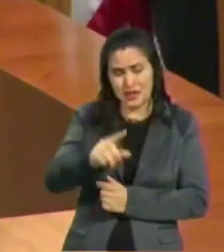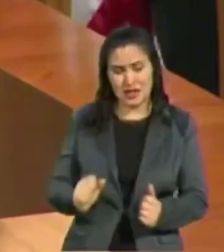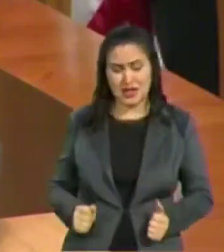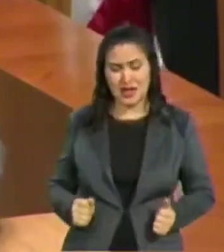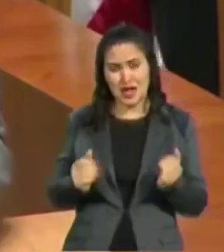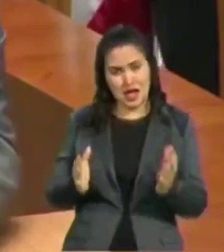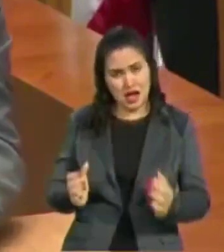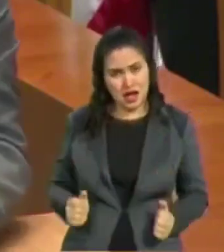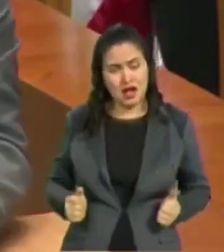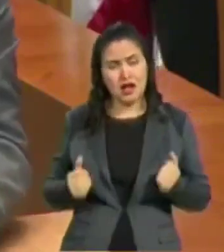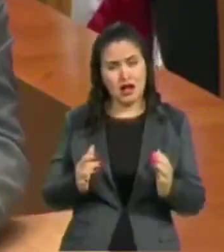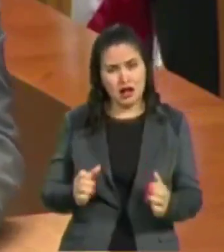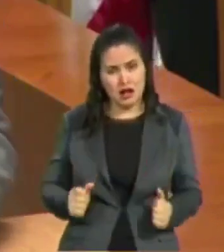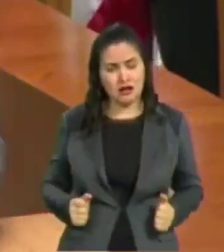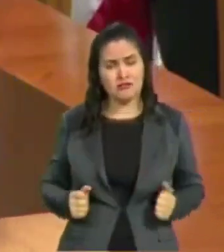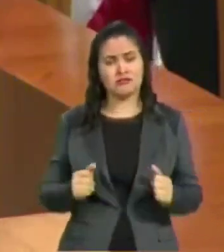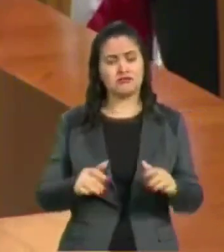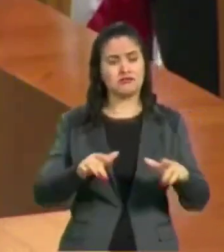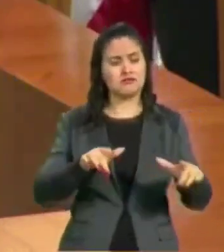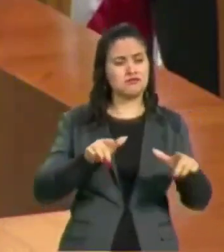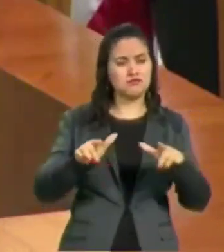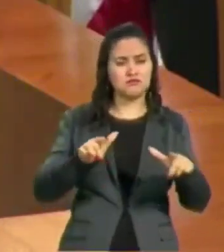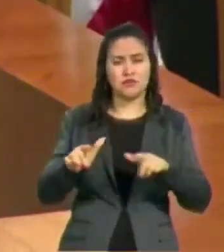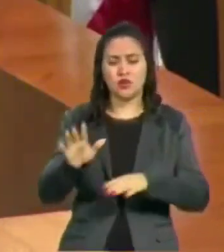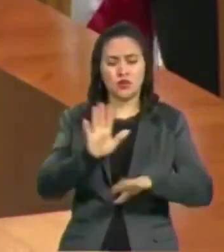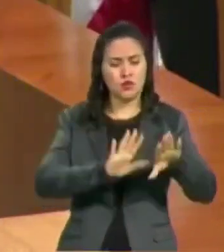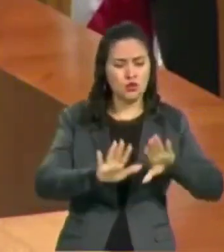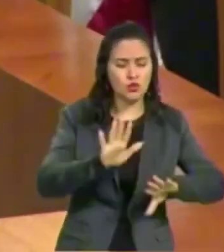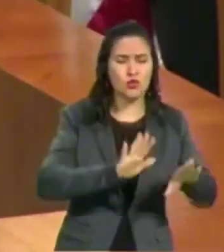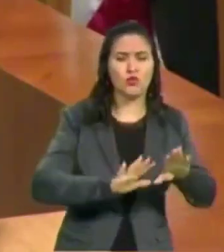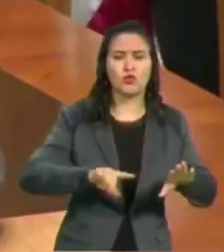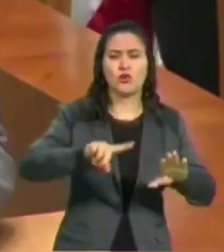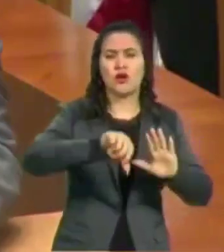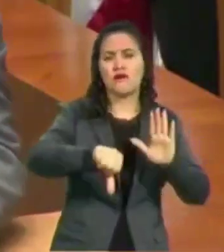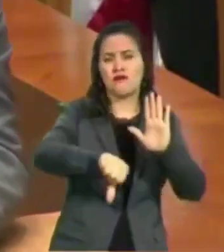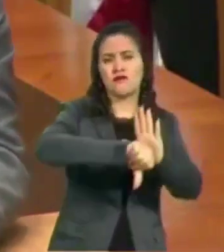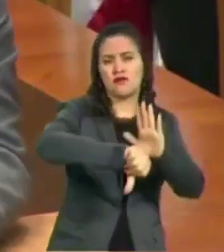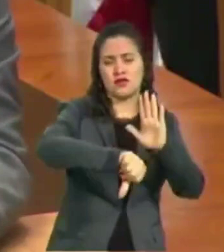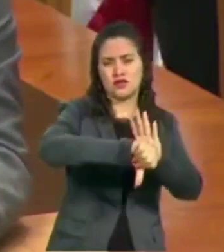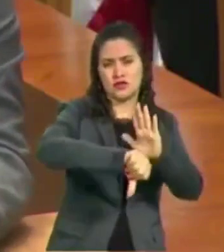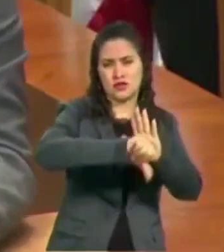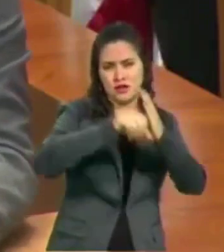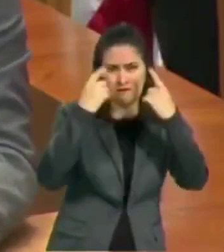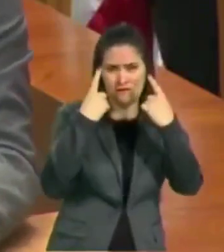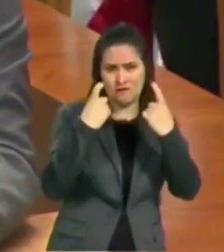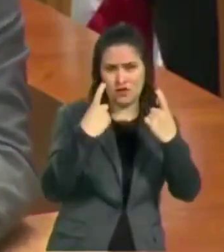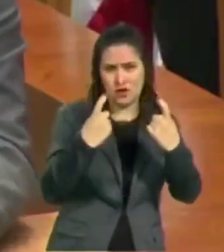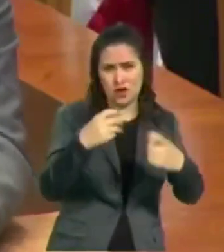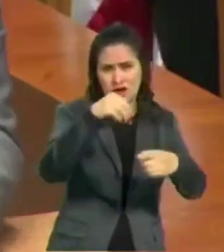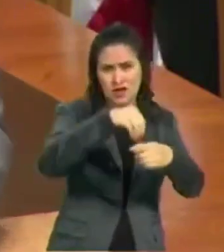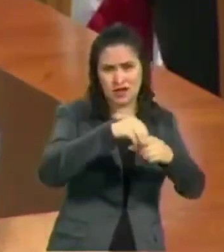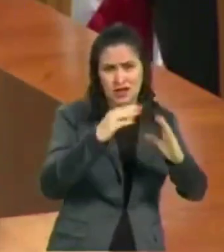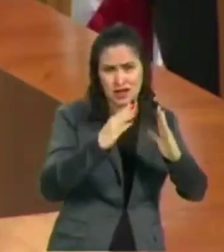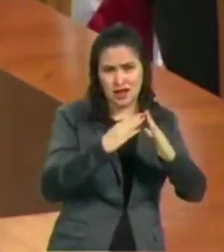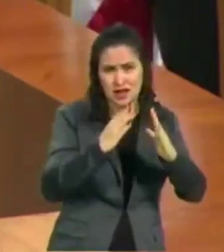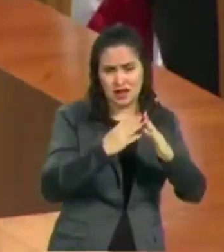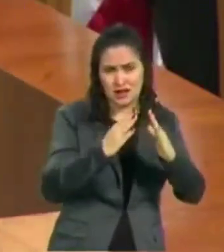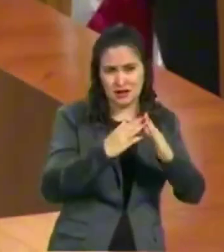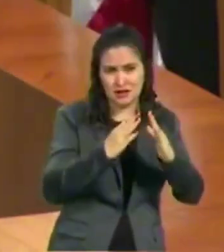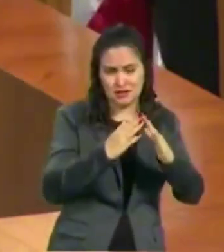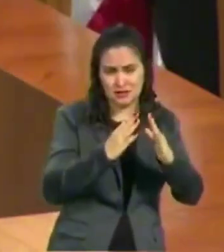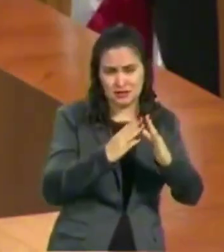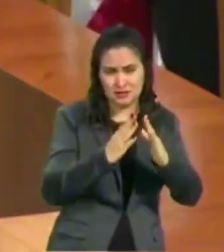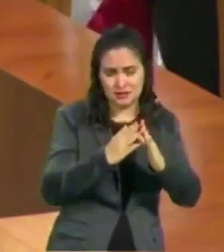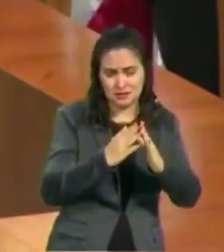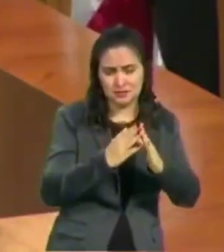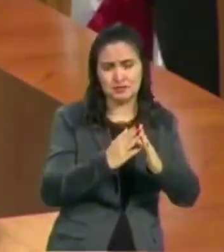atendimentos e serviços prestados às vítimas de violência doméstica.